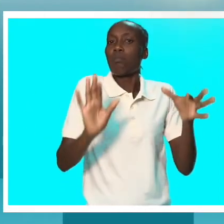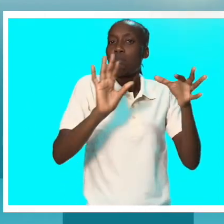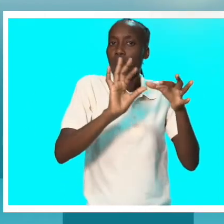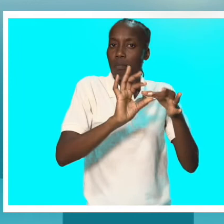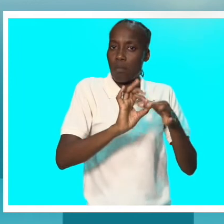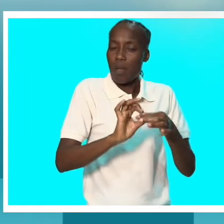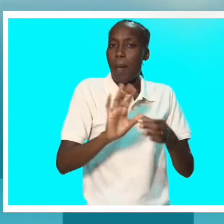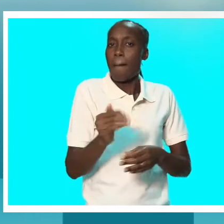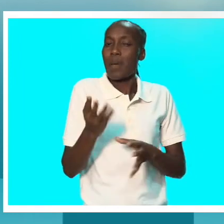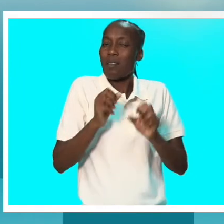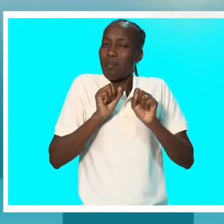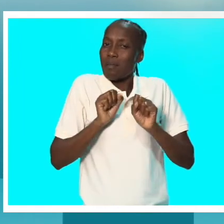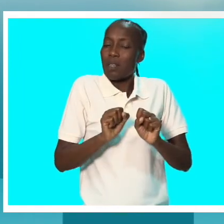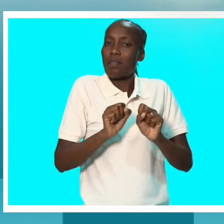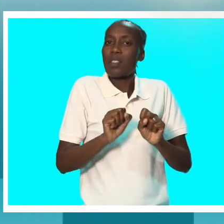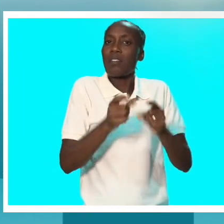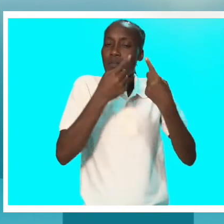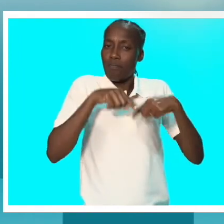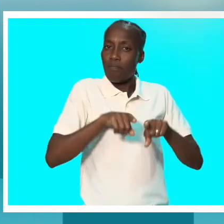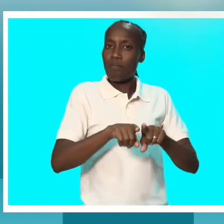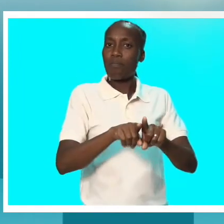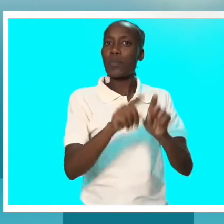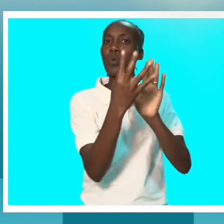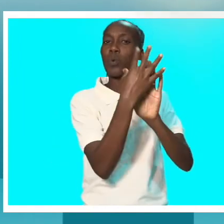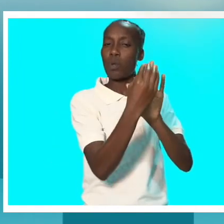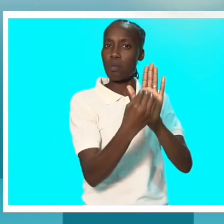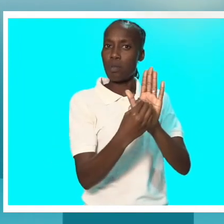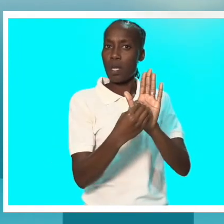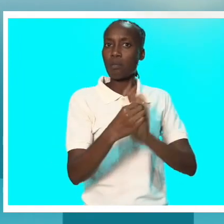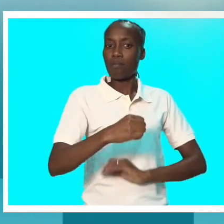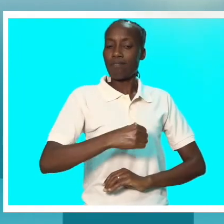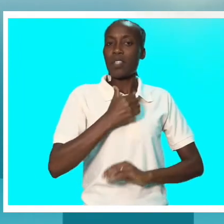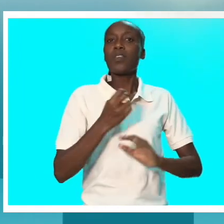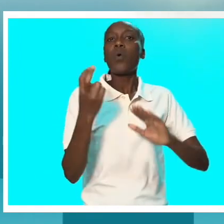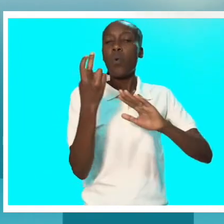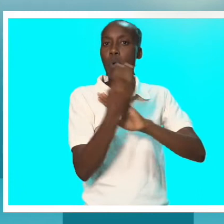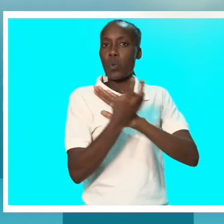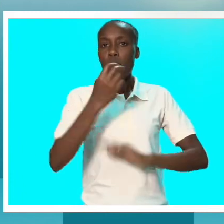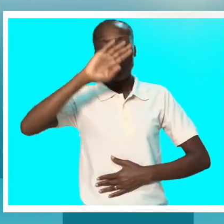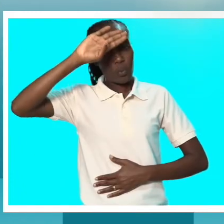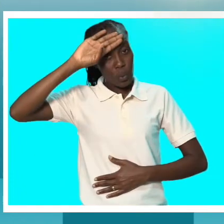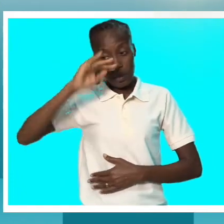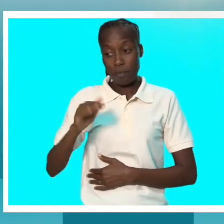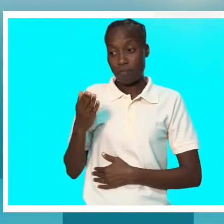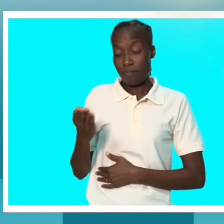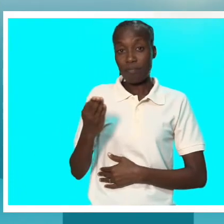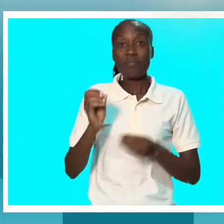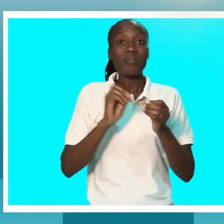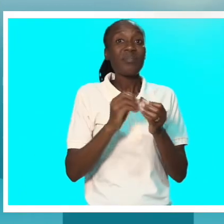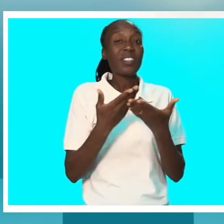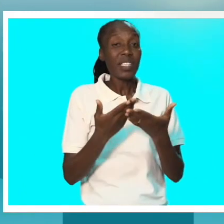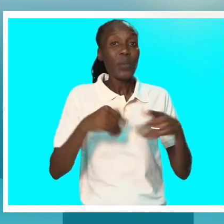simultaneamente para garantir a maximização dos resultados no controle da doença. A dieta de um doente